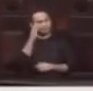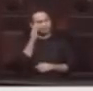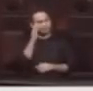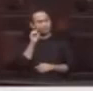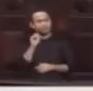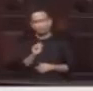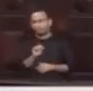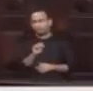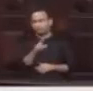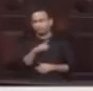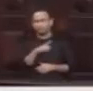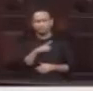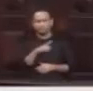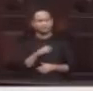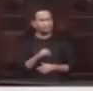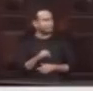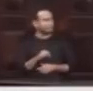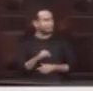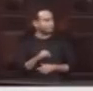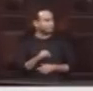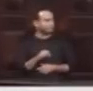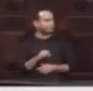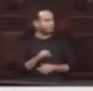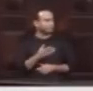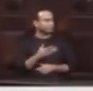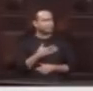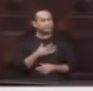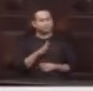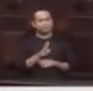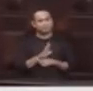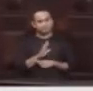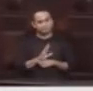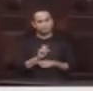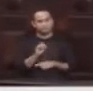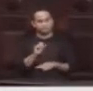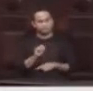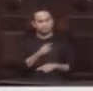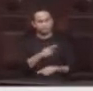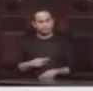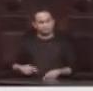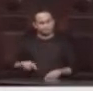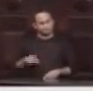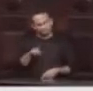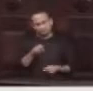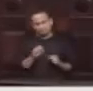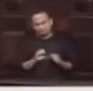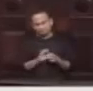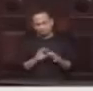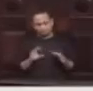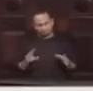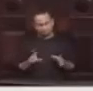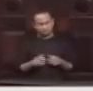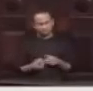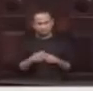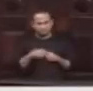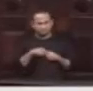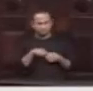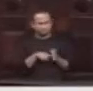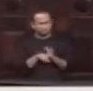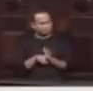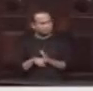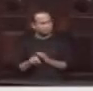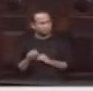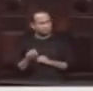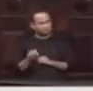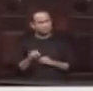parágrafo 8º e as alíneas da sustentação à presidência. Vossa Excelência poderá recorrer à Comissão de Constituição e Justiça